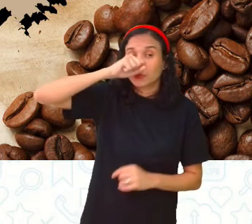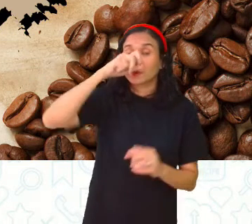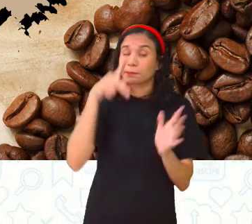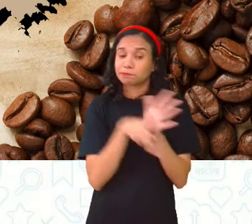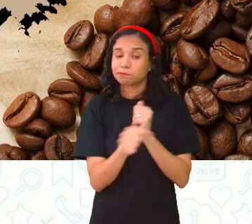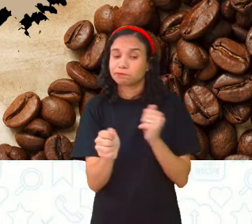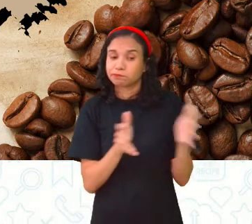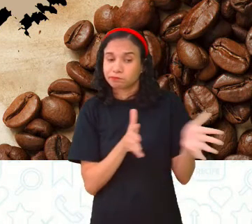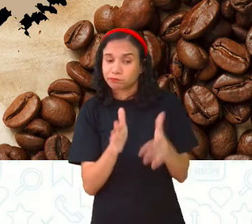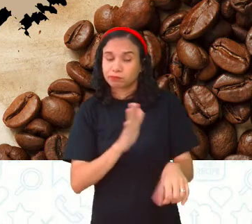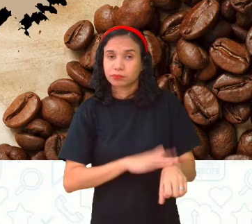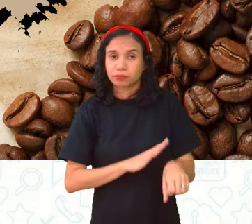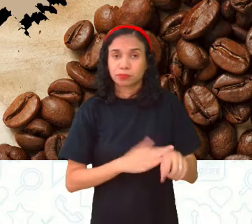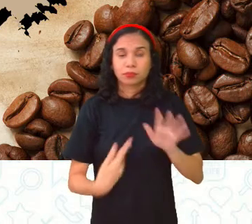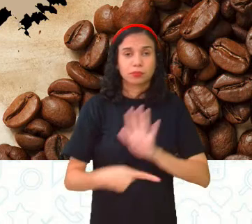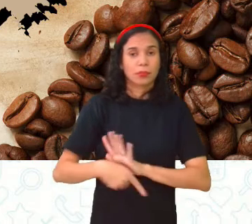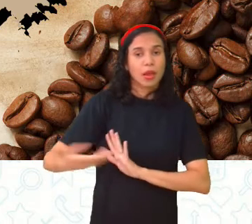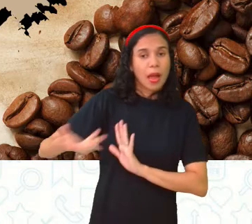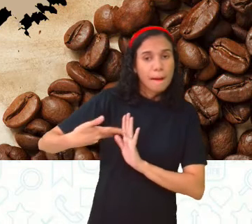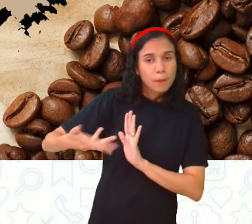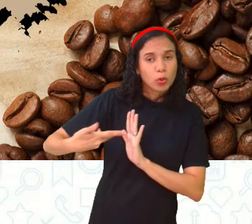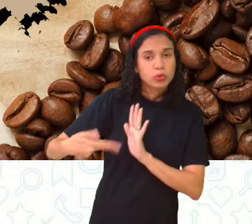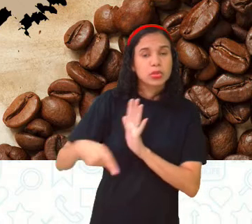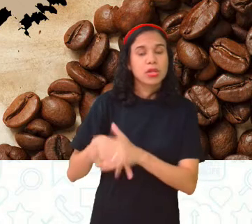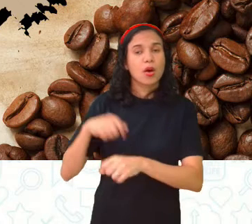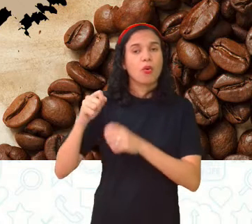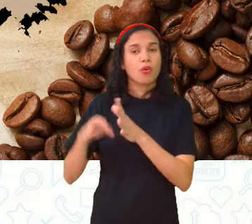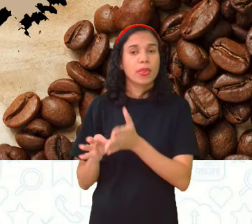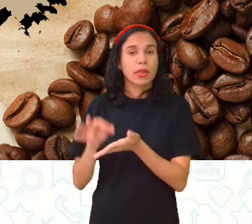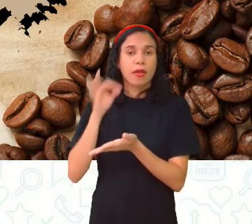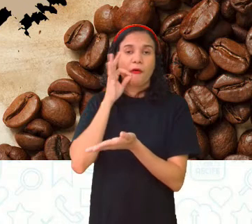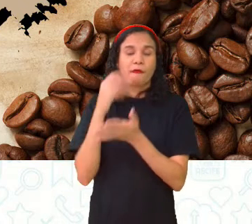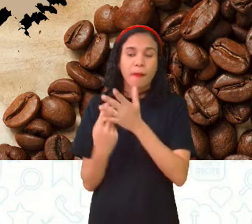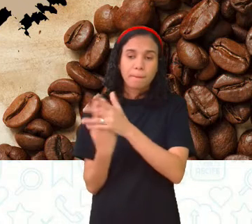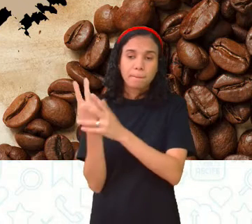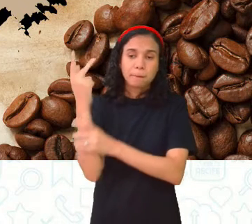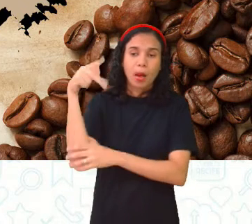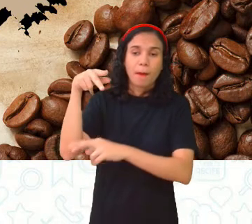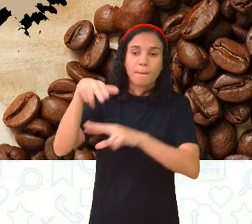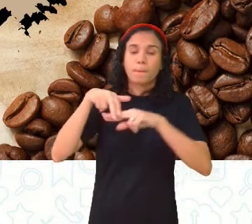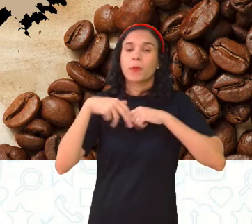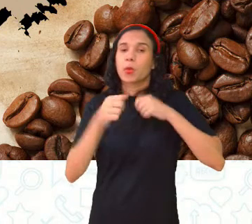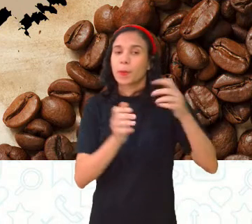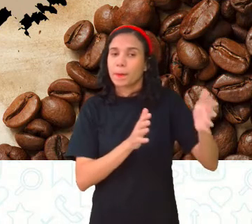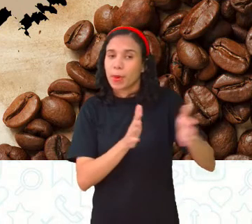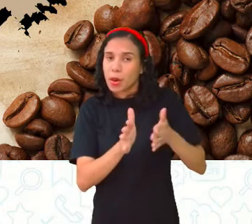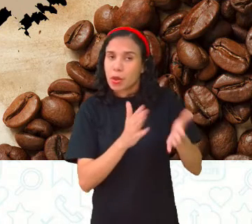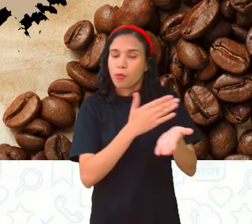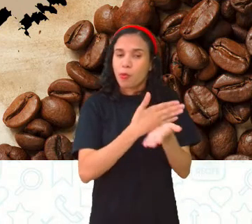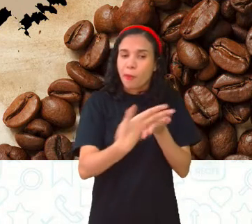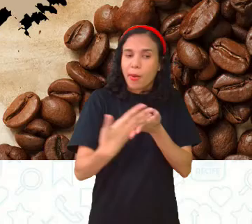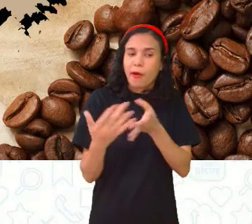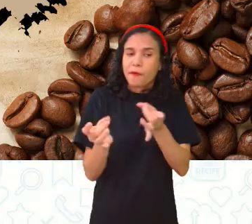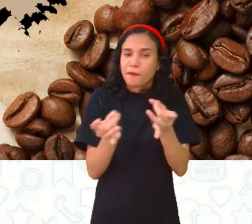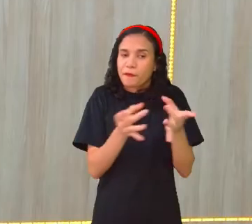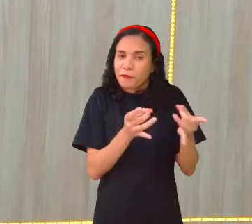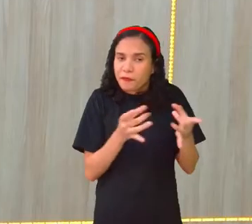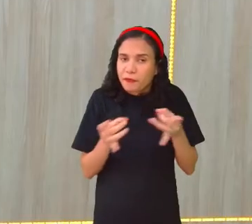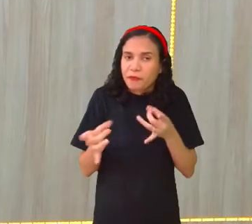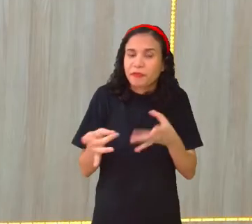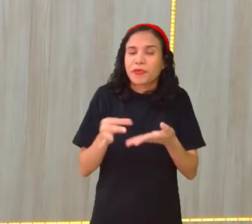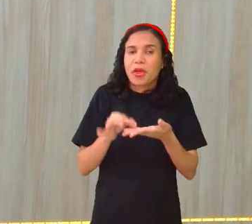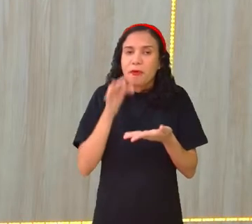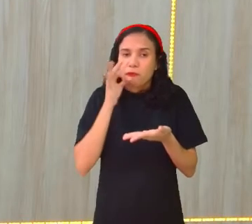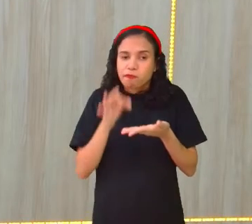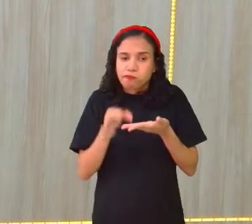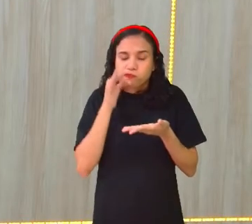bom tempo, essa produção de café. Então, esse período aí em que o café começa, né, a